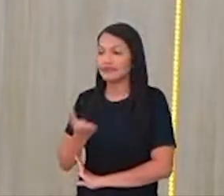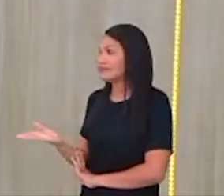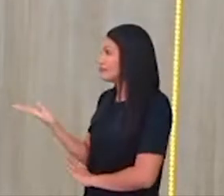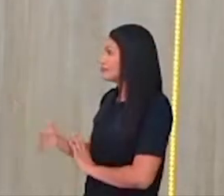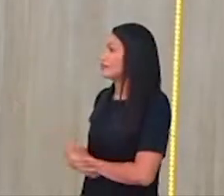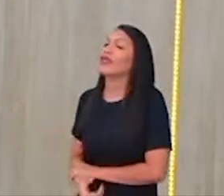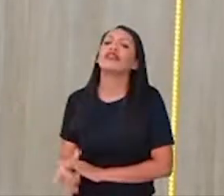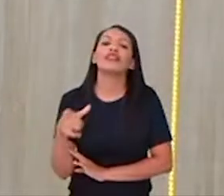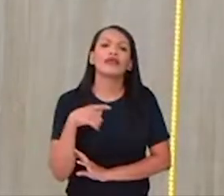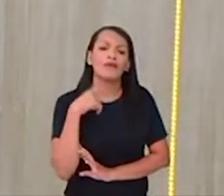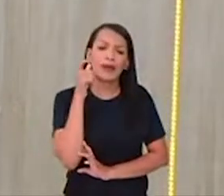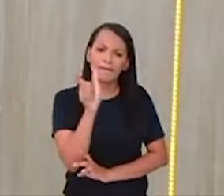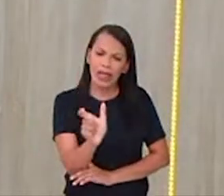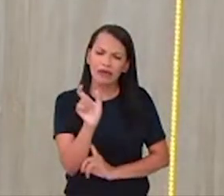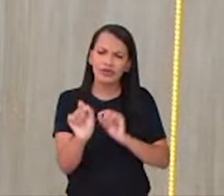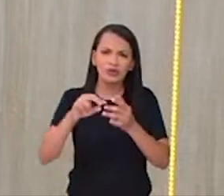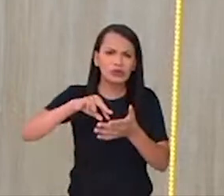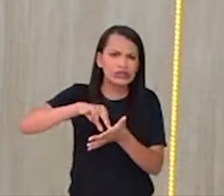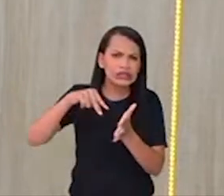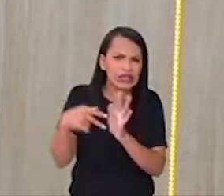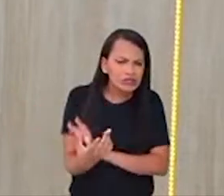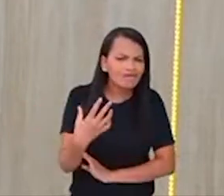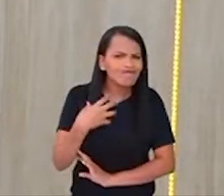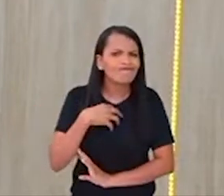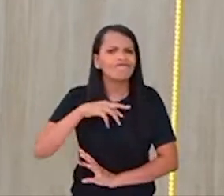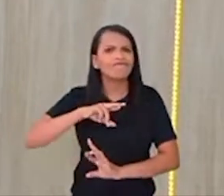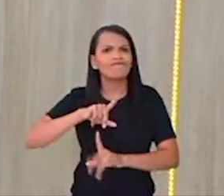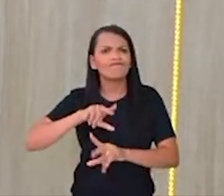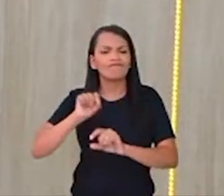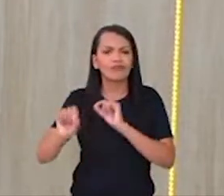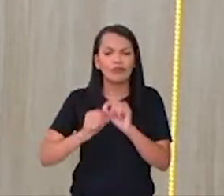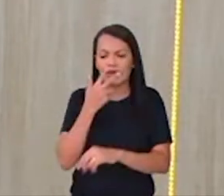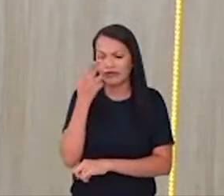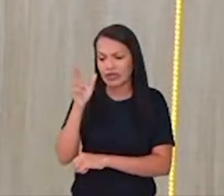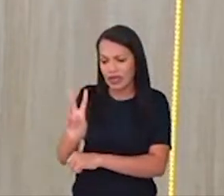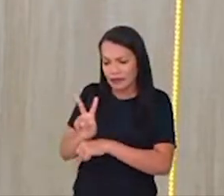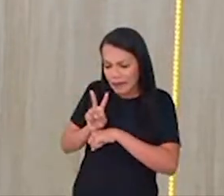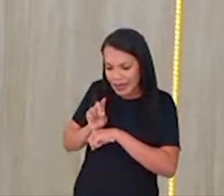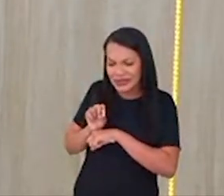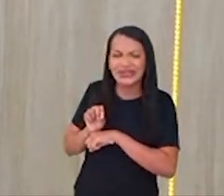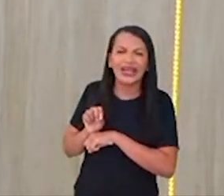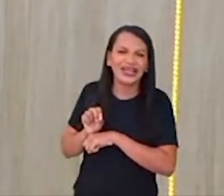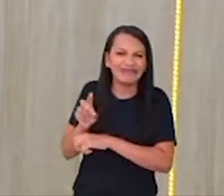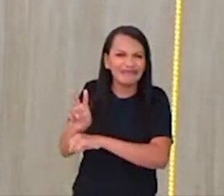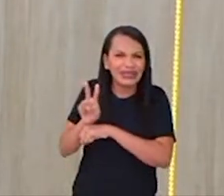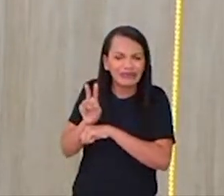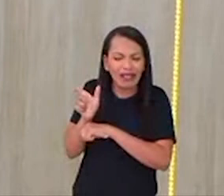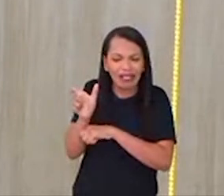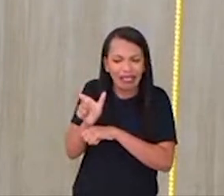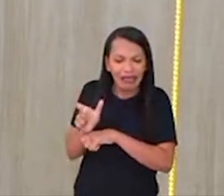que a gente pode dizer que tem um sentido maleável, né? Isso, professora, que vai ser emprestado a ela, né, a